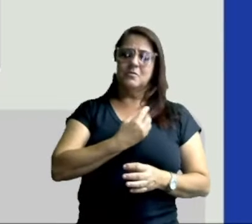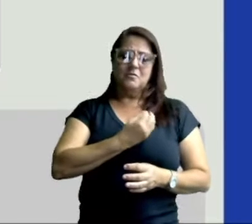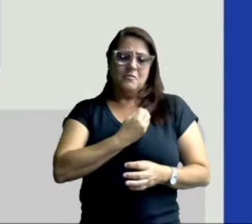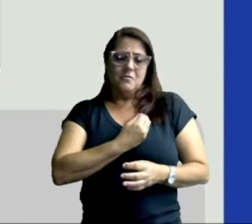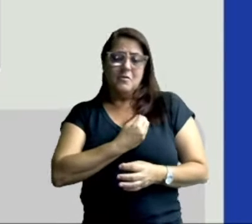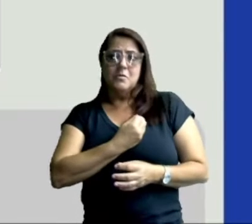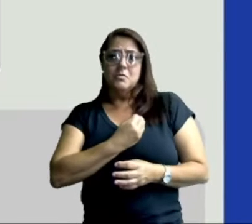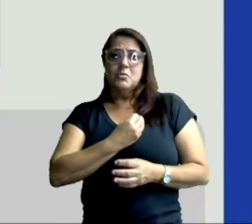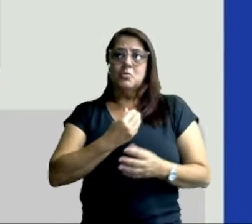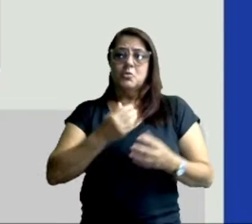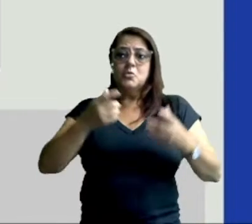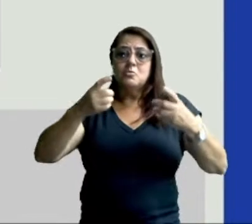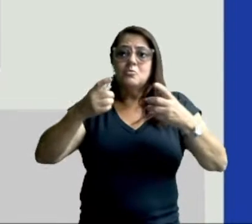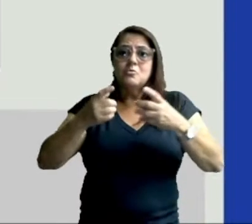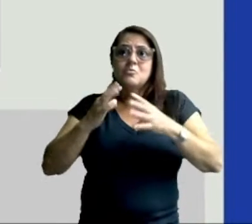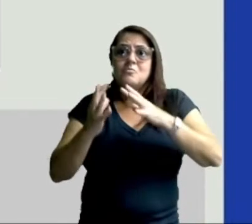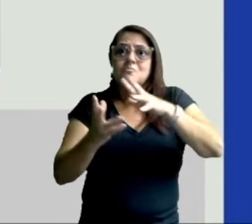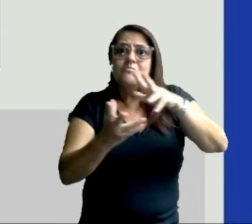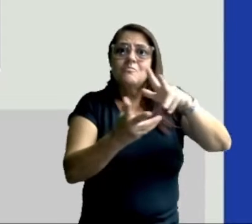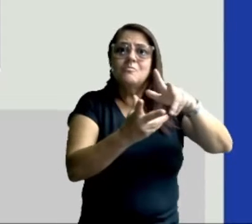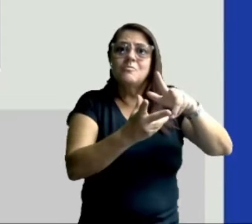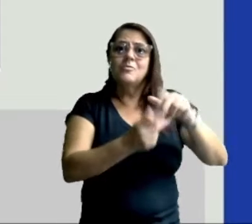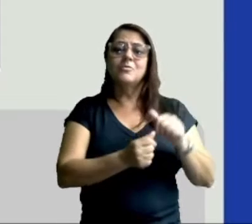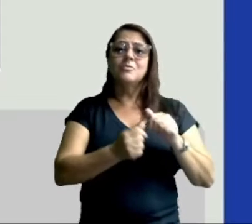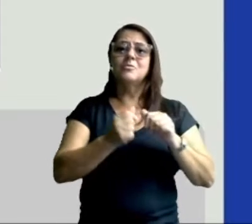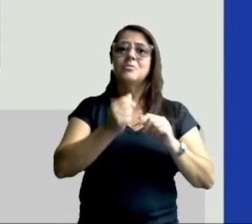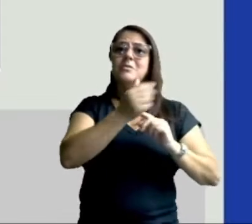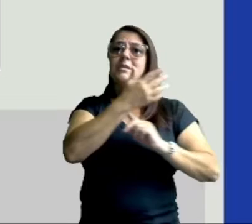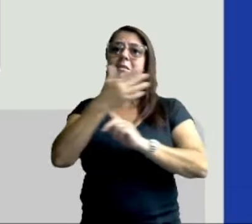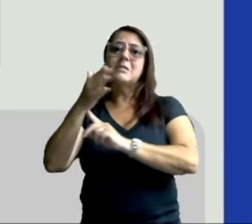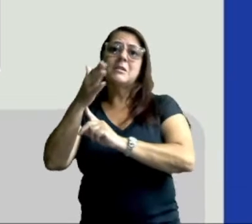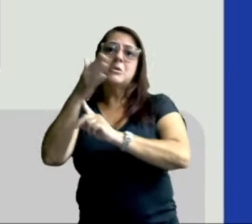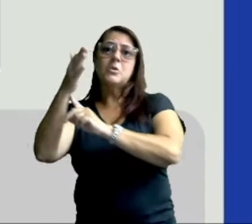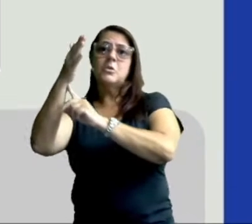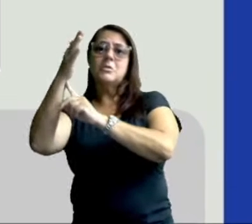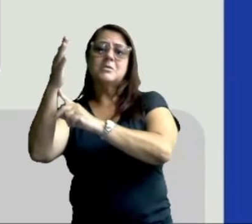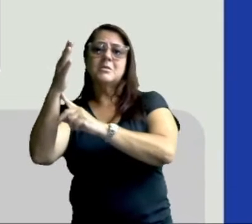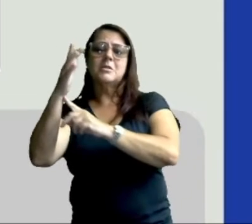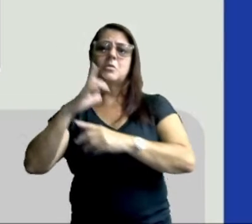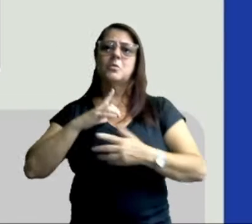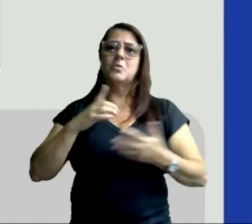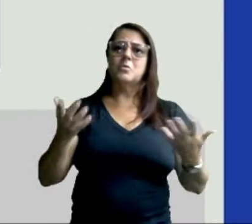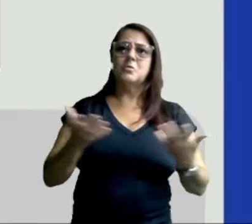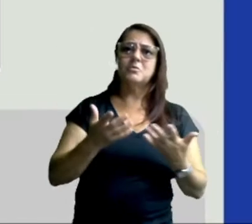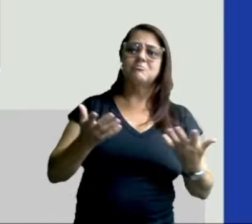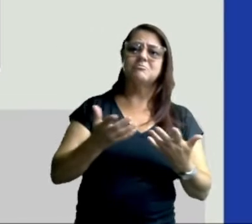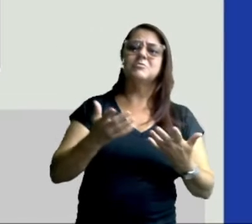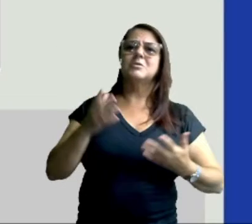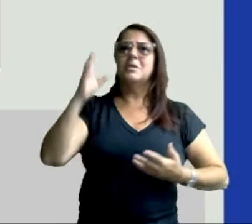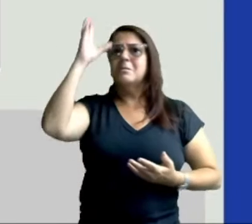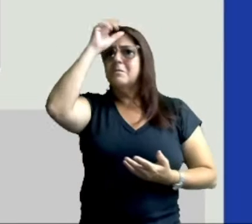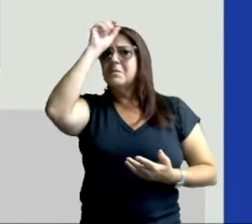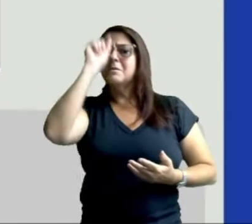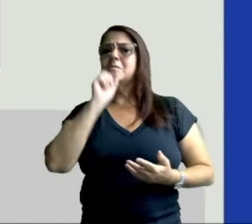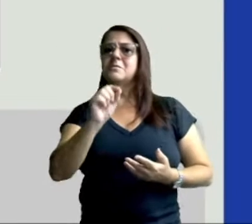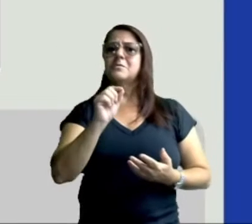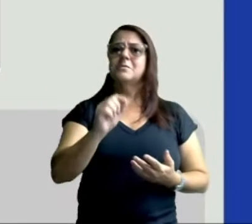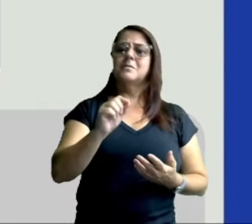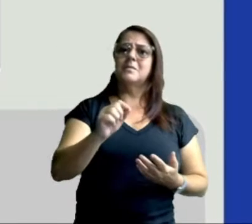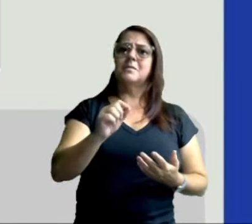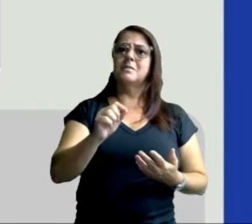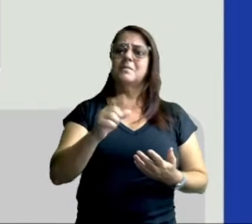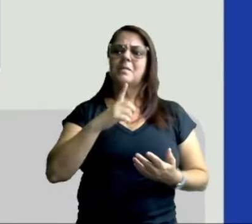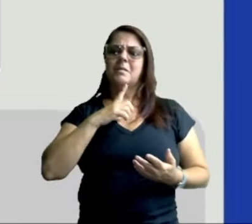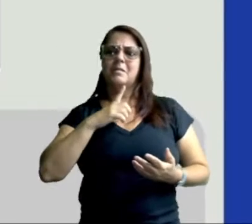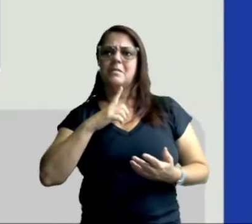mundo digital, né? Hoje em dia, várias das situações rotineiras são resolvidas utilizando